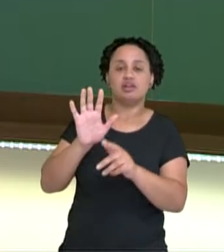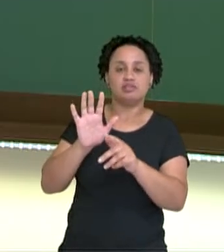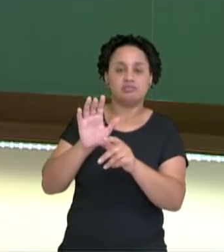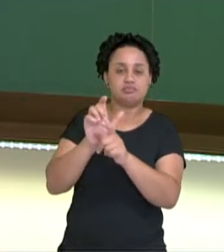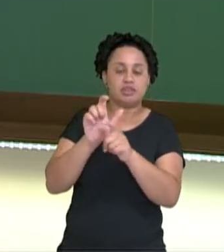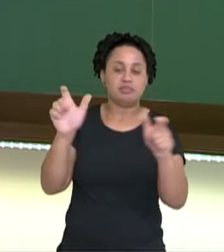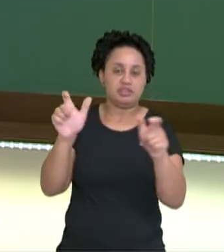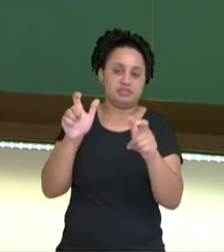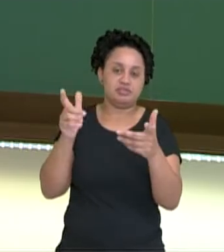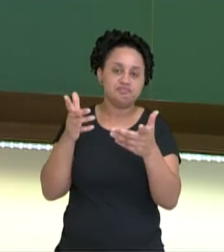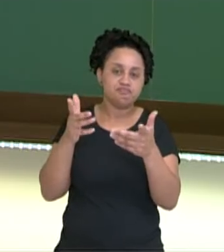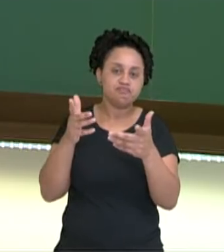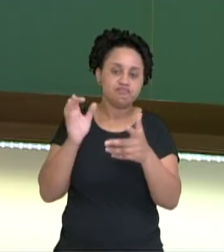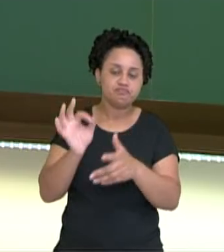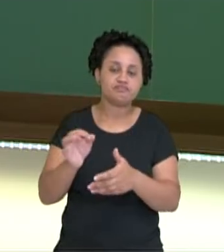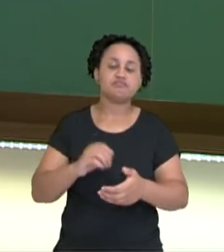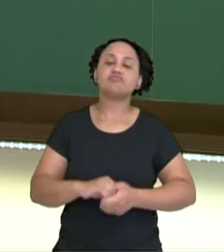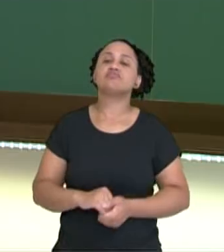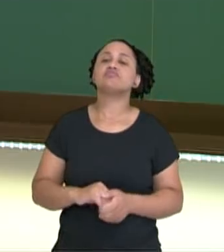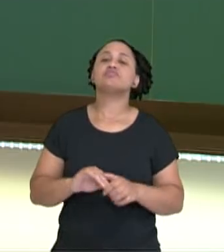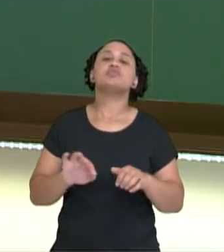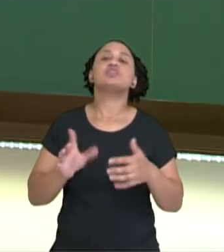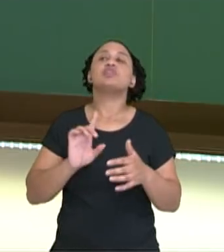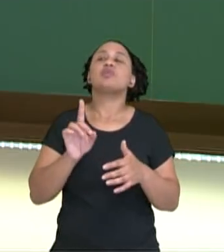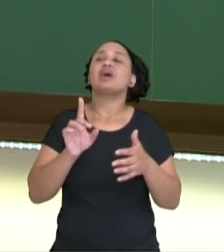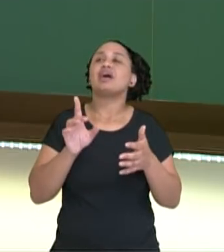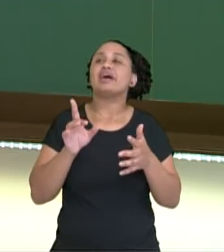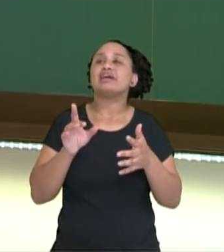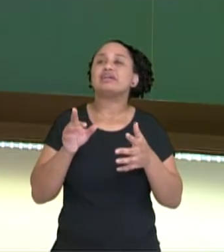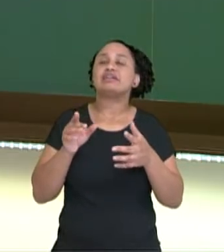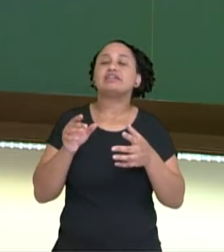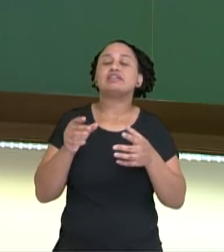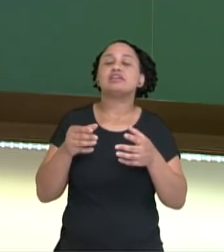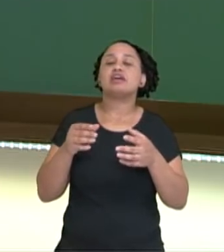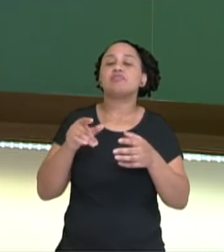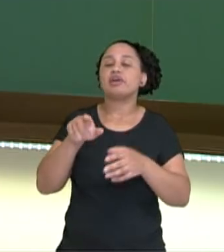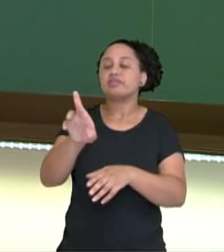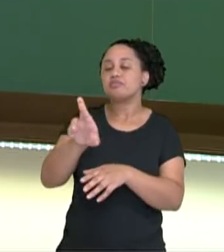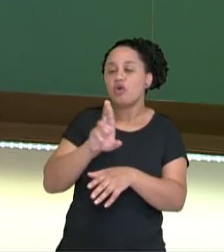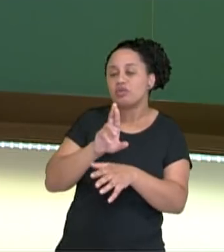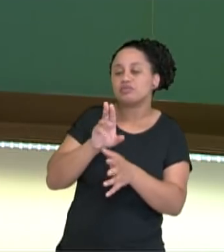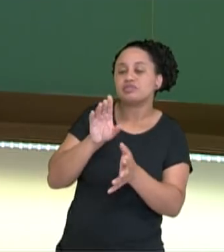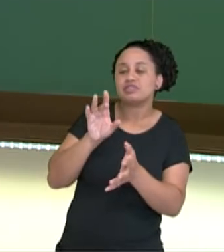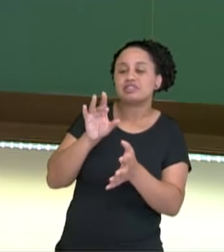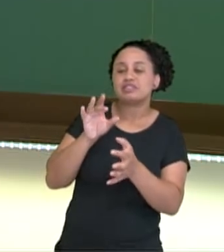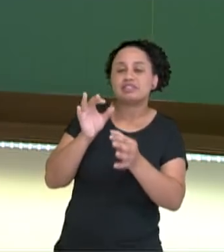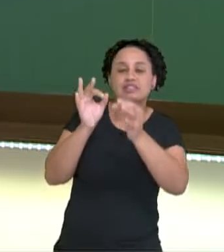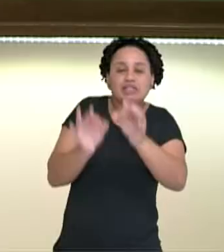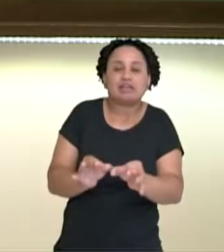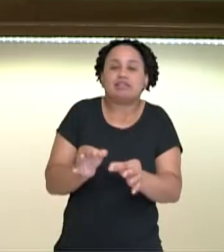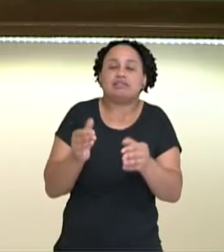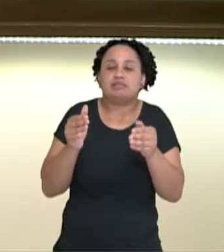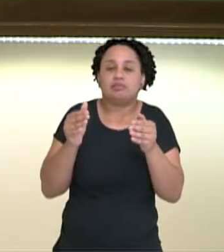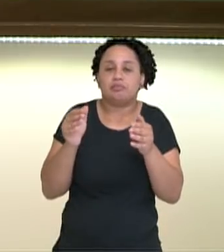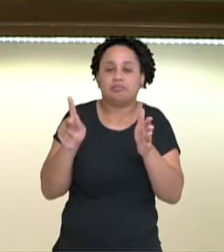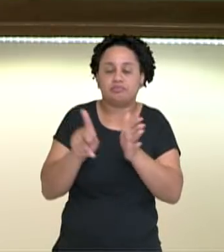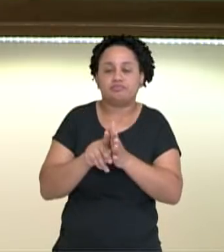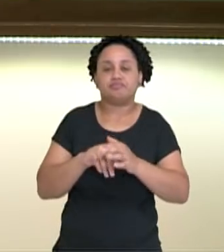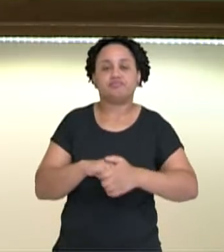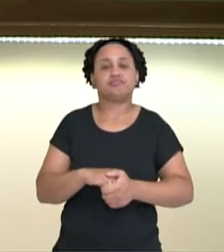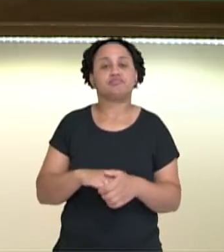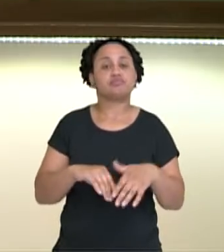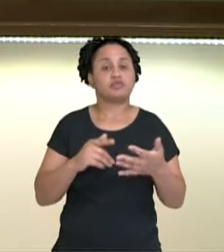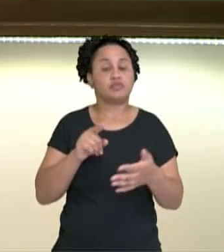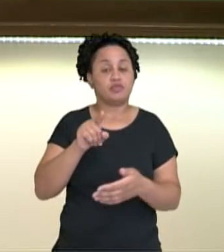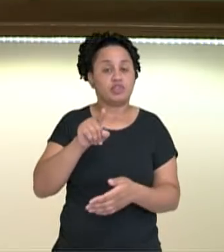ampla, que não propriamente, né, ele traz um resultado efetivo. Você que gosta